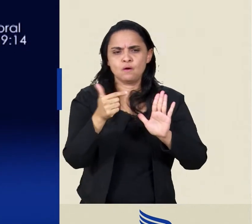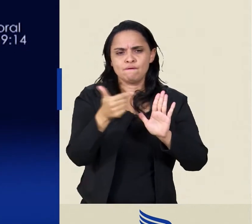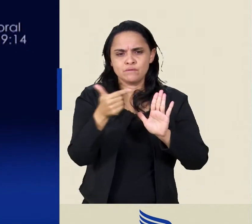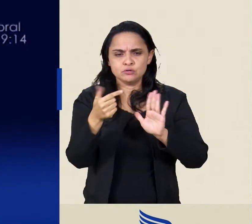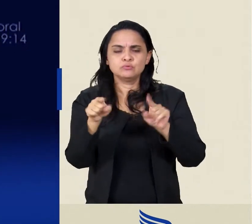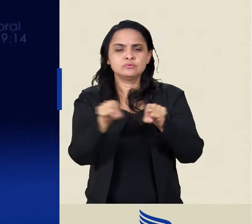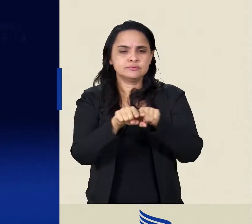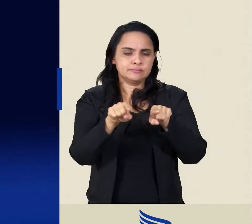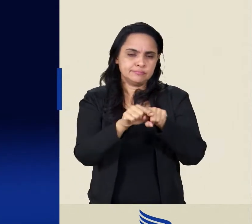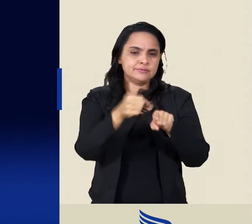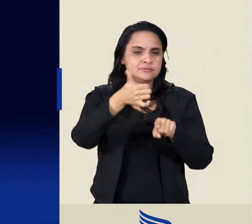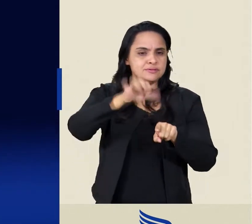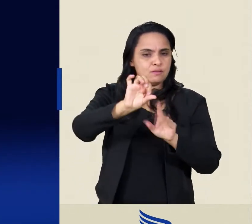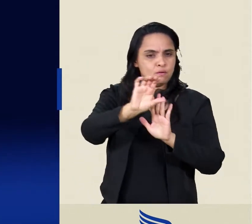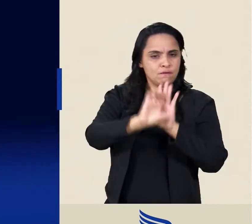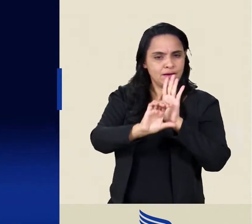14.